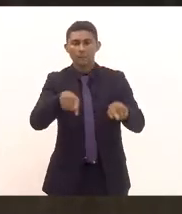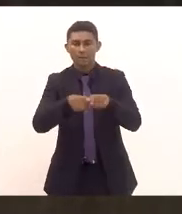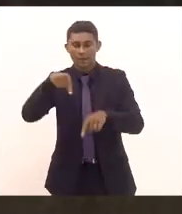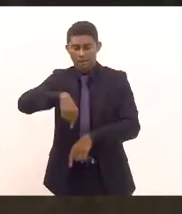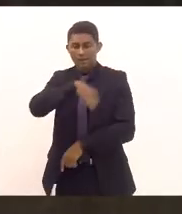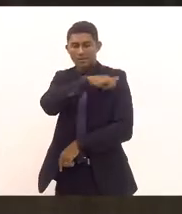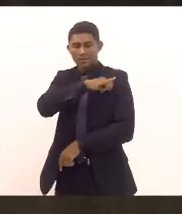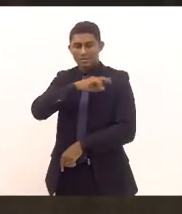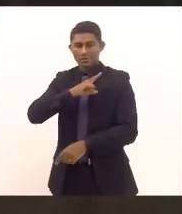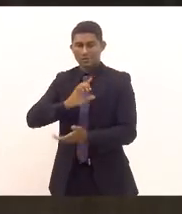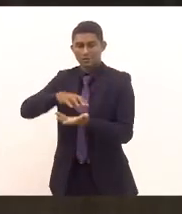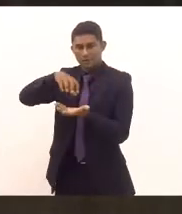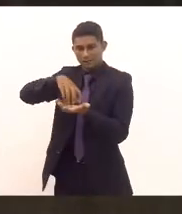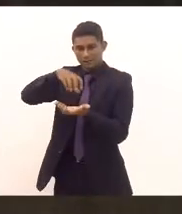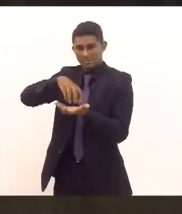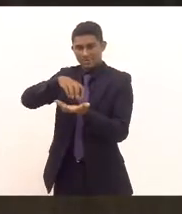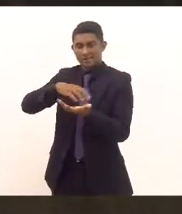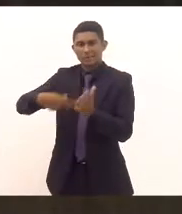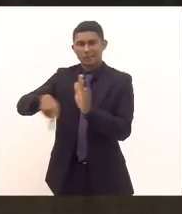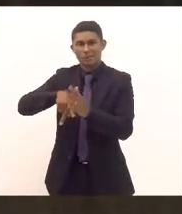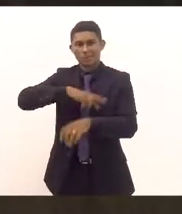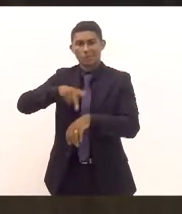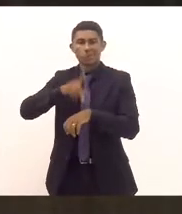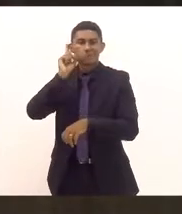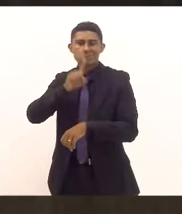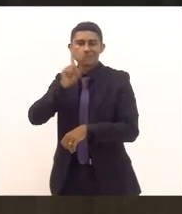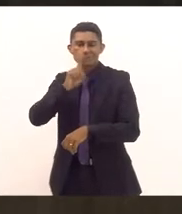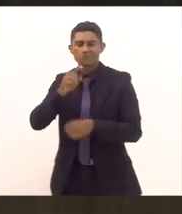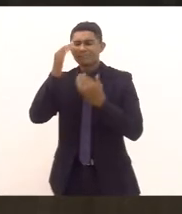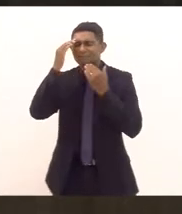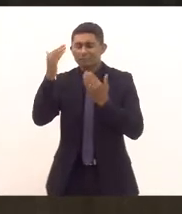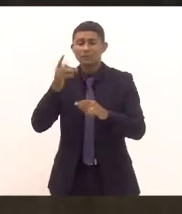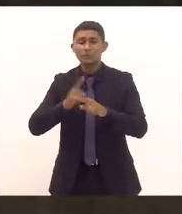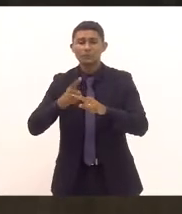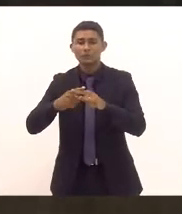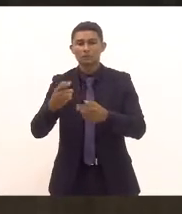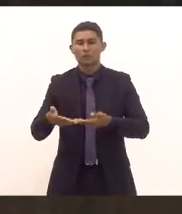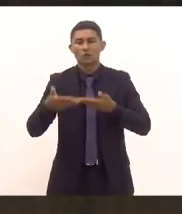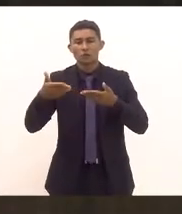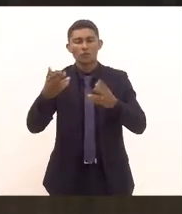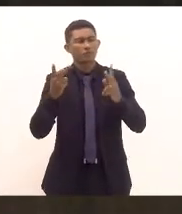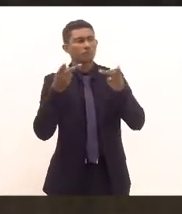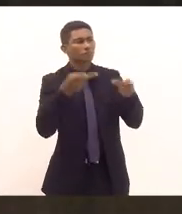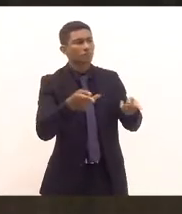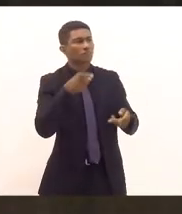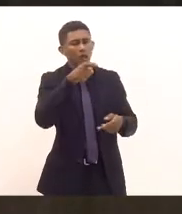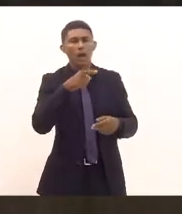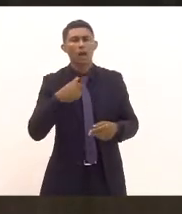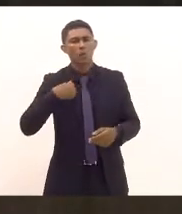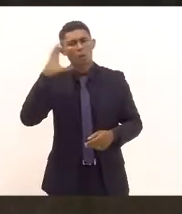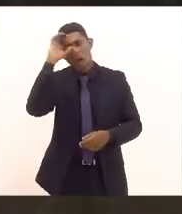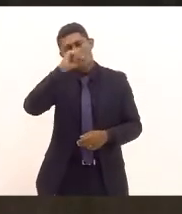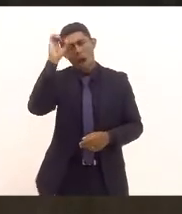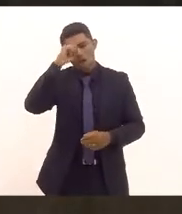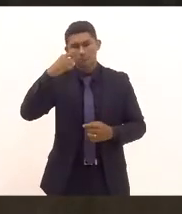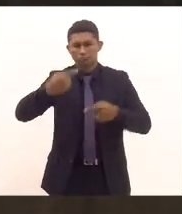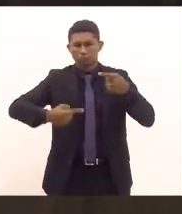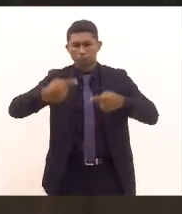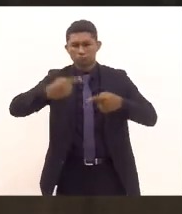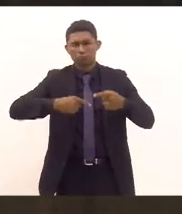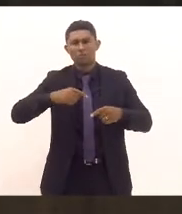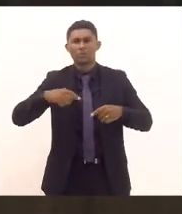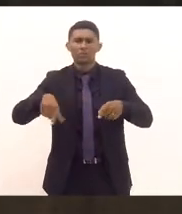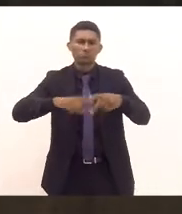no estado do Rio de Janeiro mas estava presente em todo o Brasil porque foram momentos de muita riqueza política